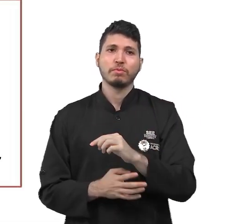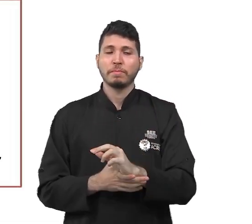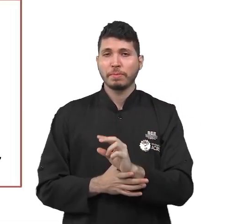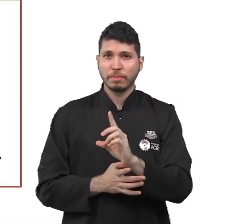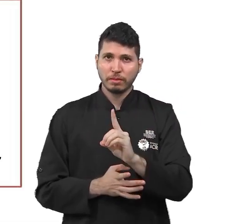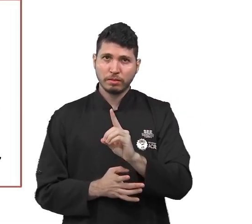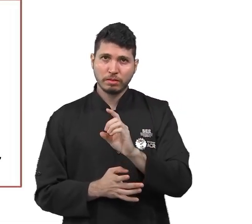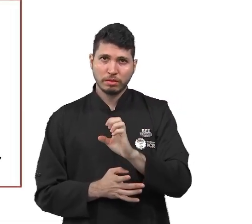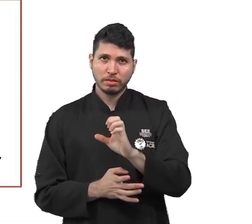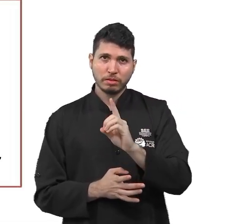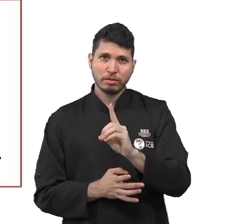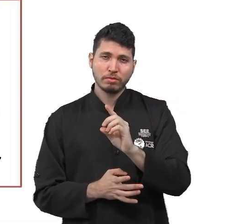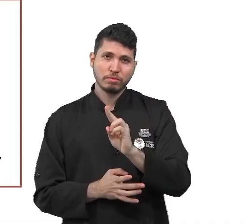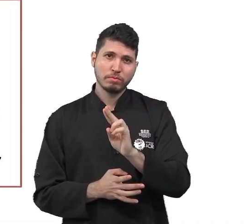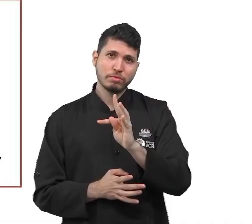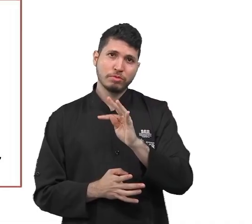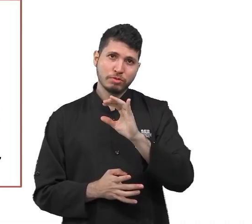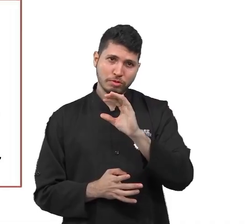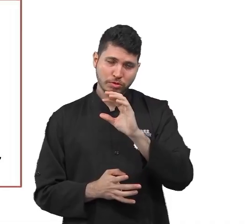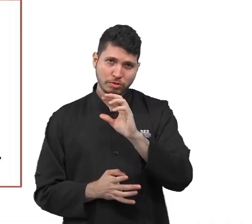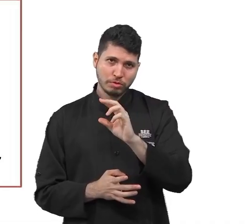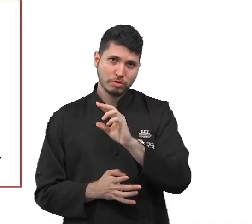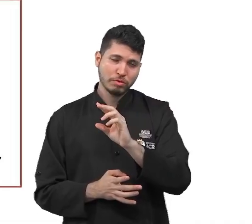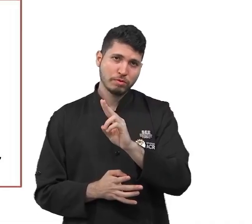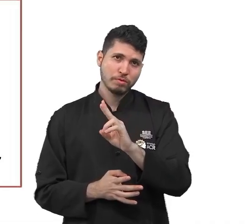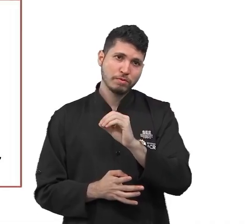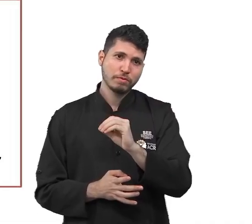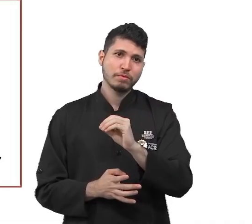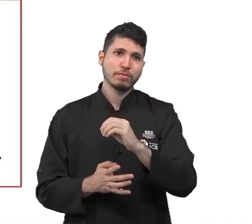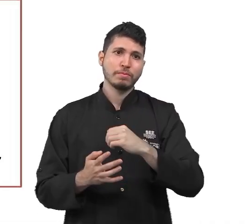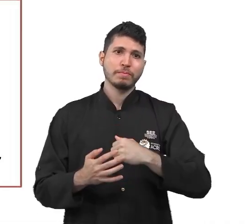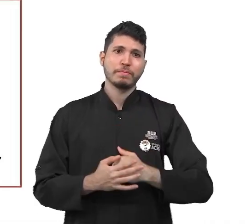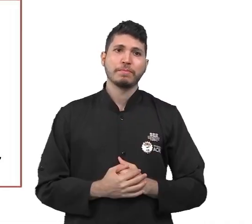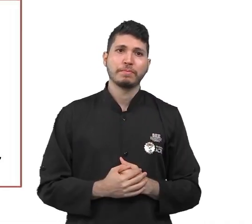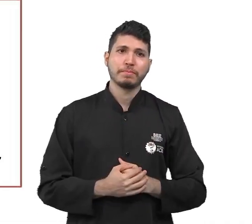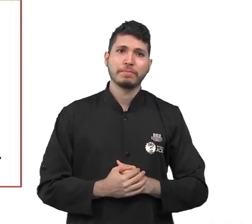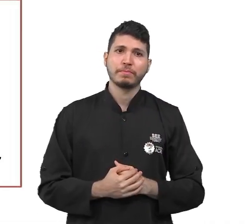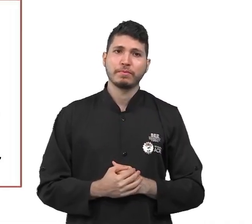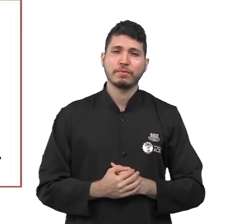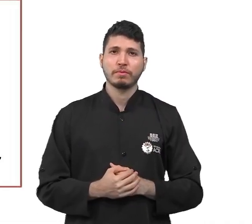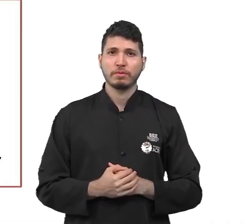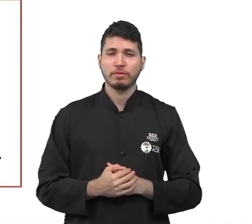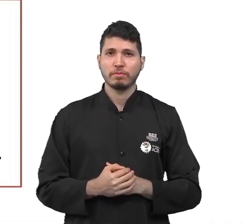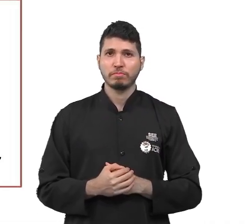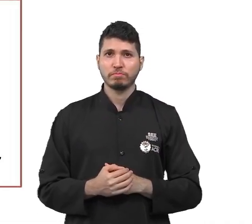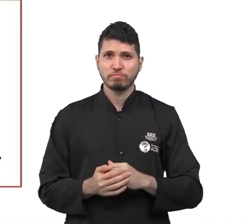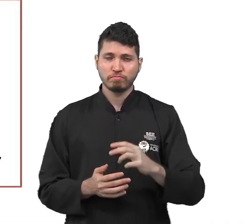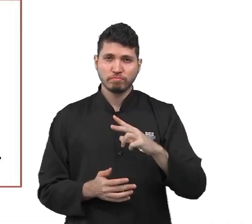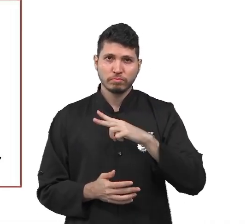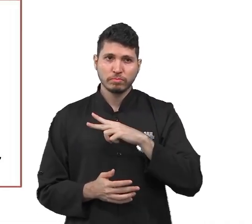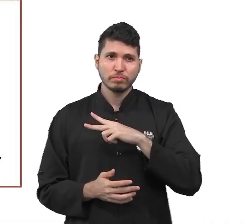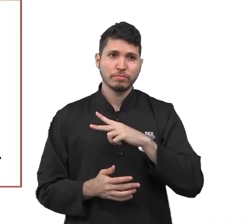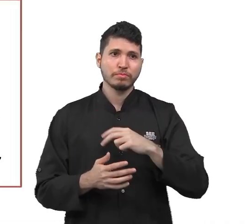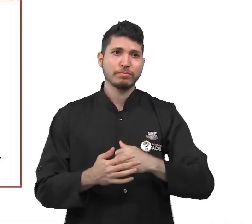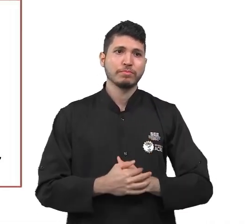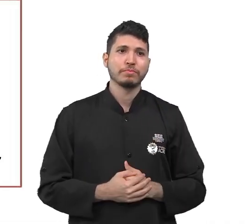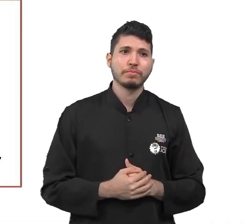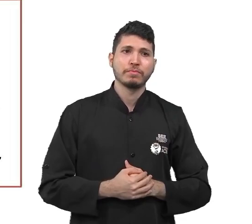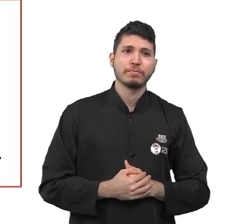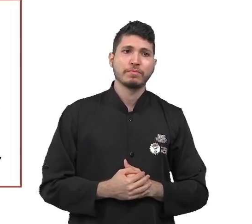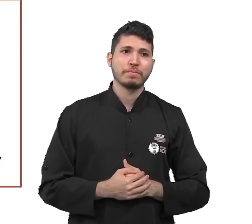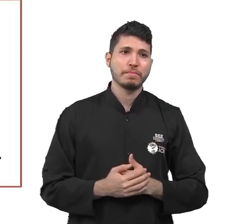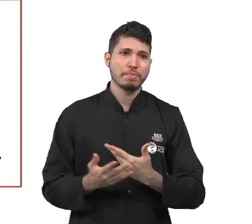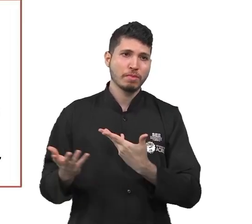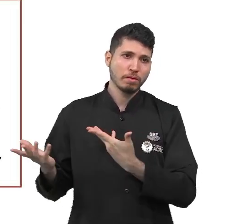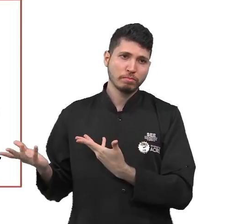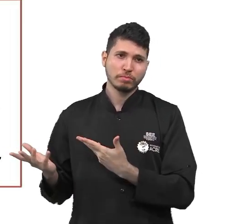No primeiro caso, do indutivo, acontece a observação, a experimentação, a formulação de hipóteses